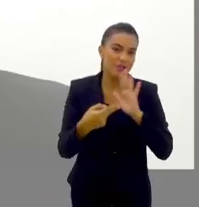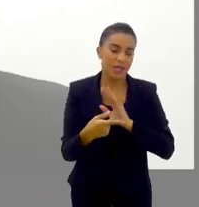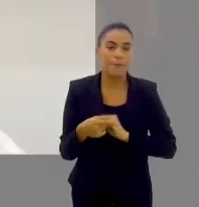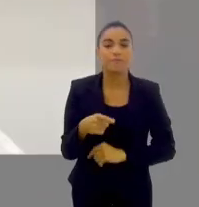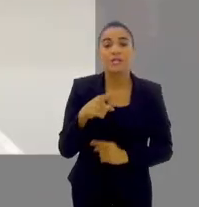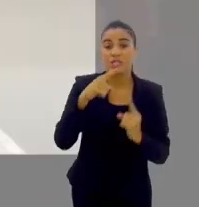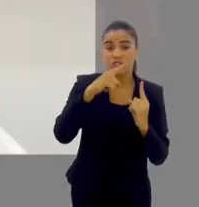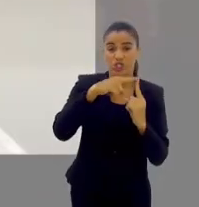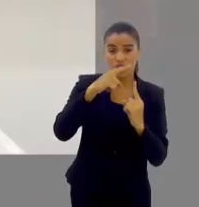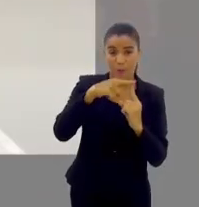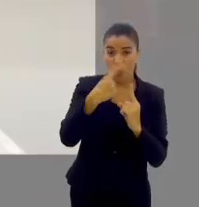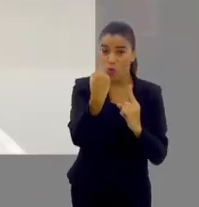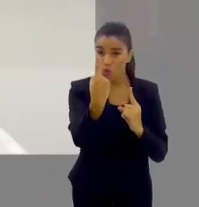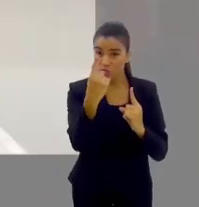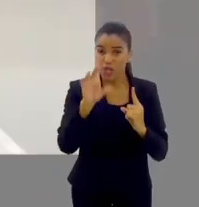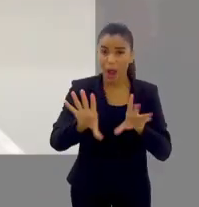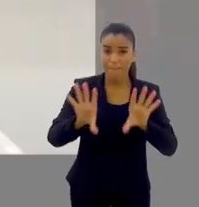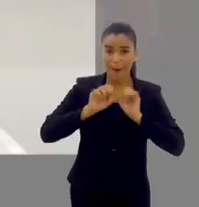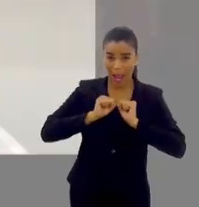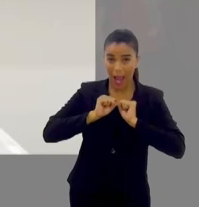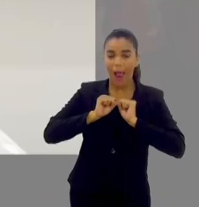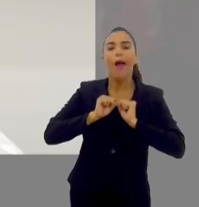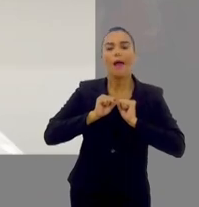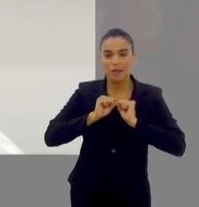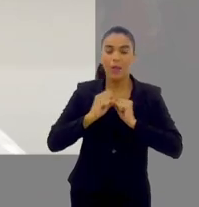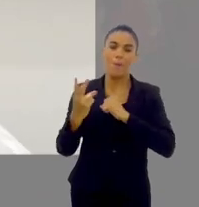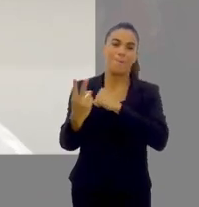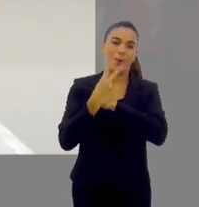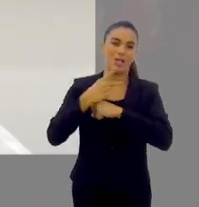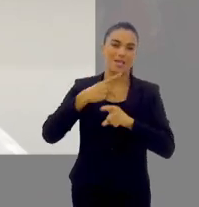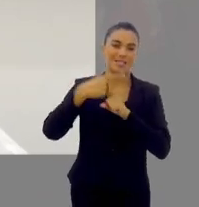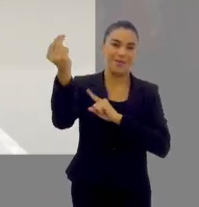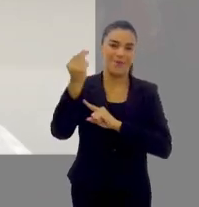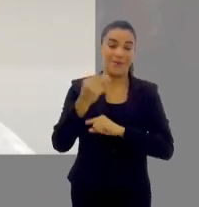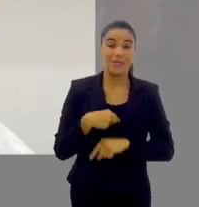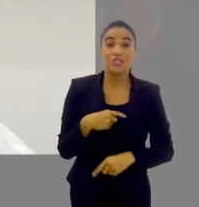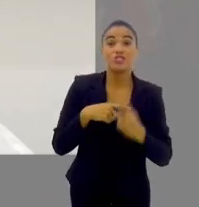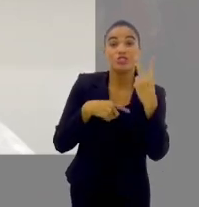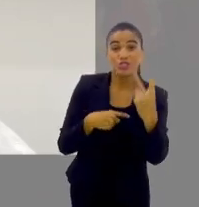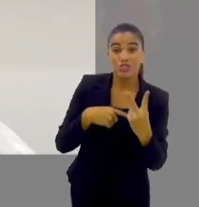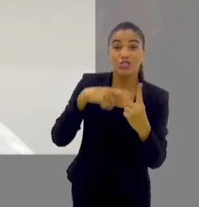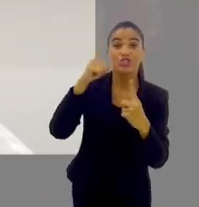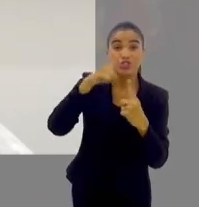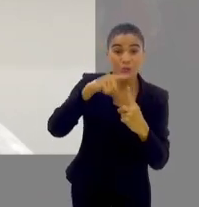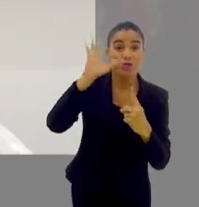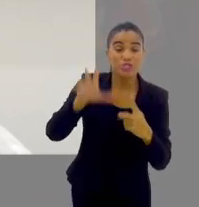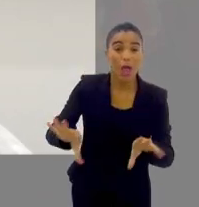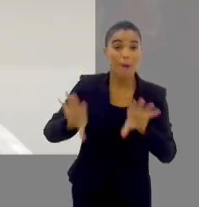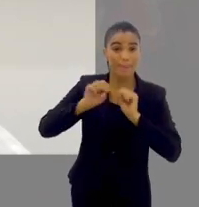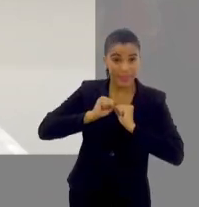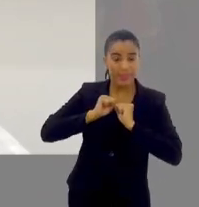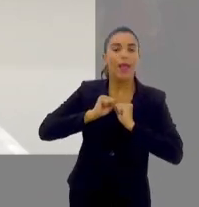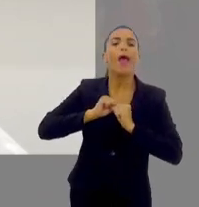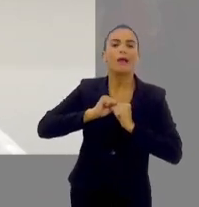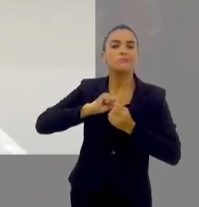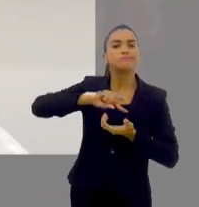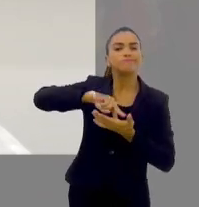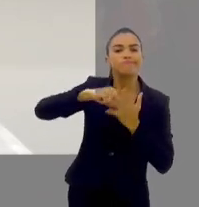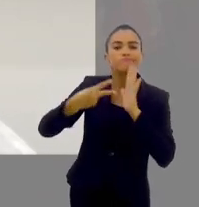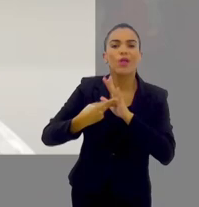Ou seja, se eu tive tipo 1, eu vou ter proteção para ele. Se eu tive tipo 2, eu vou ter sua proteção para ele.